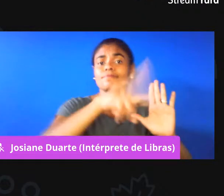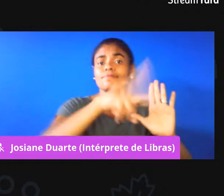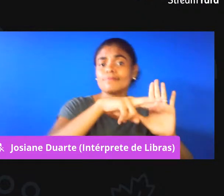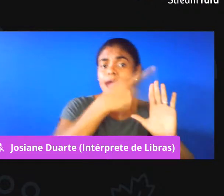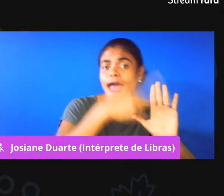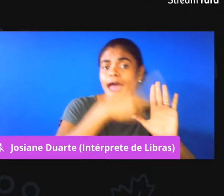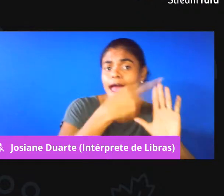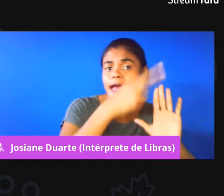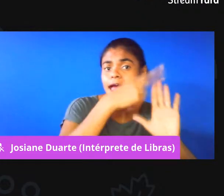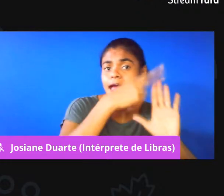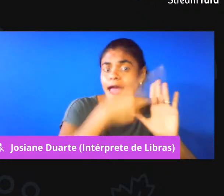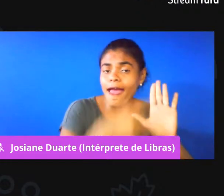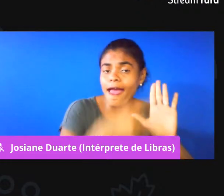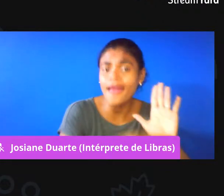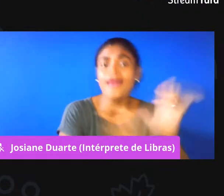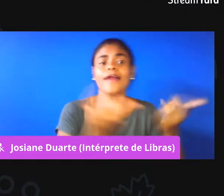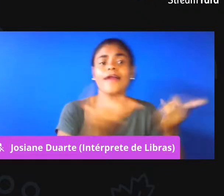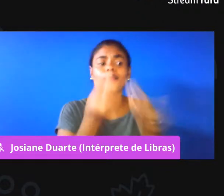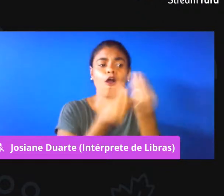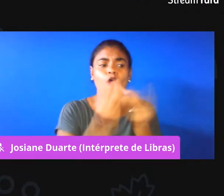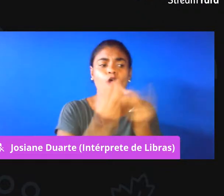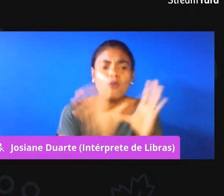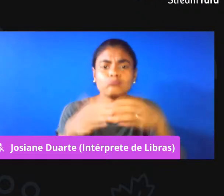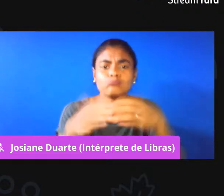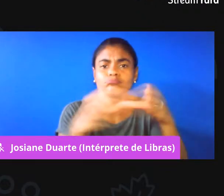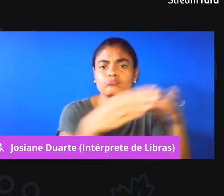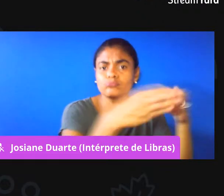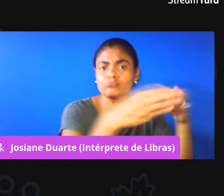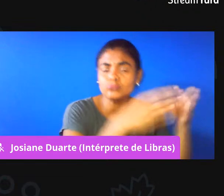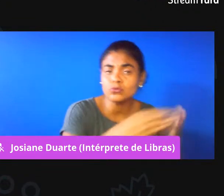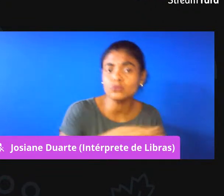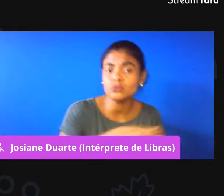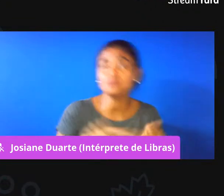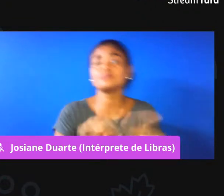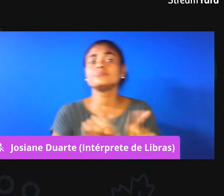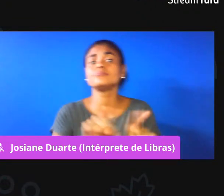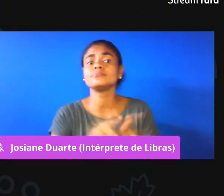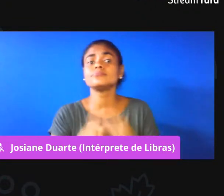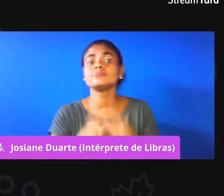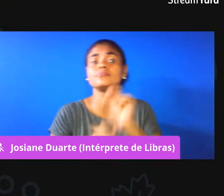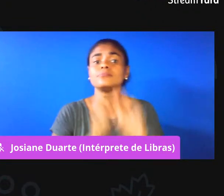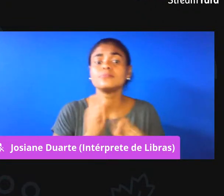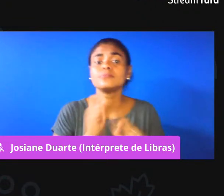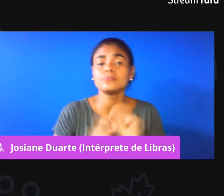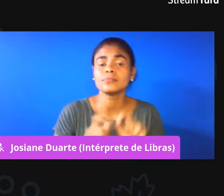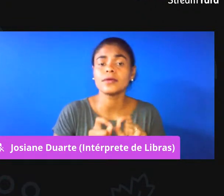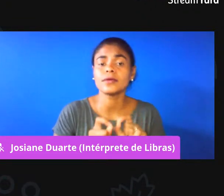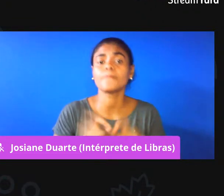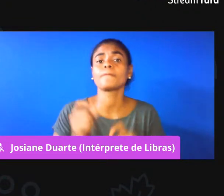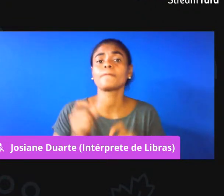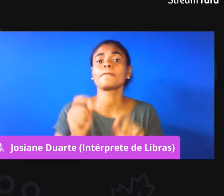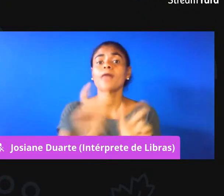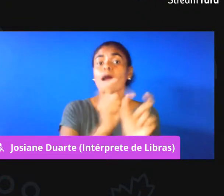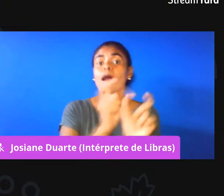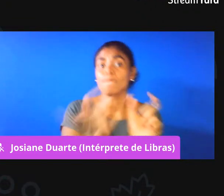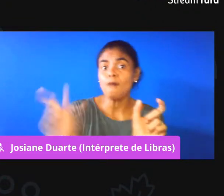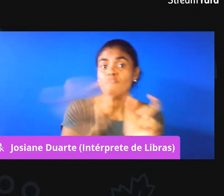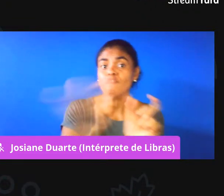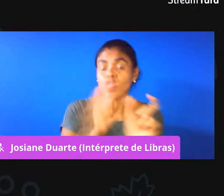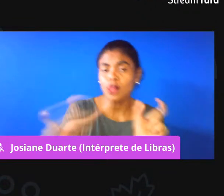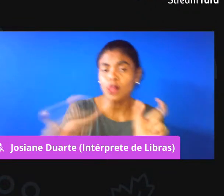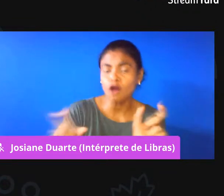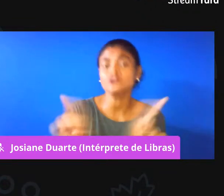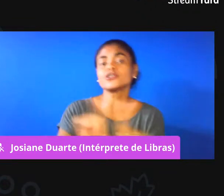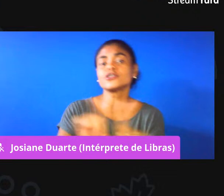subcategorização e de inserção no marco oracional e suas modalidades morfológicas a partir das entidades subjacentes, como